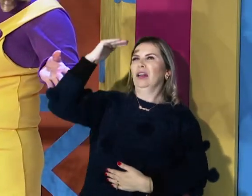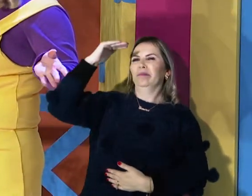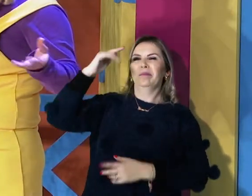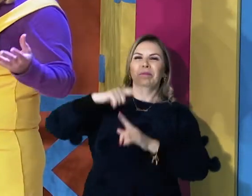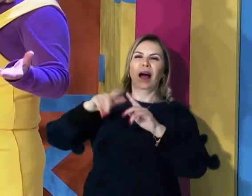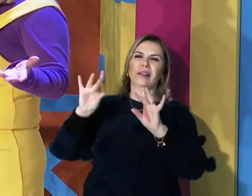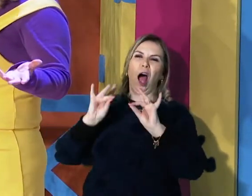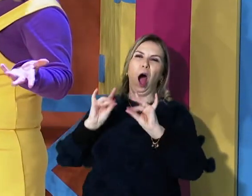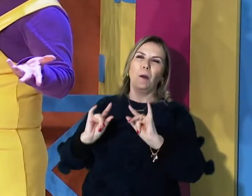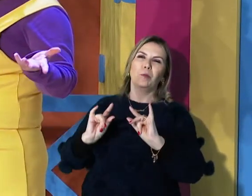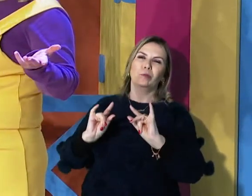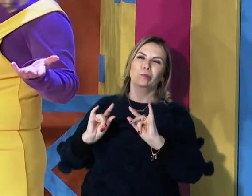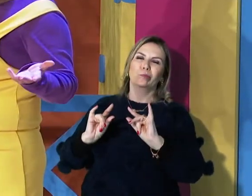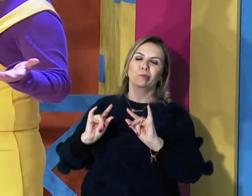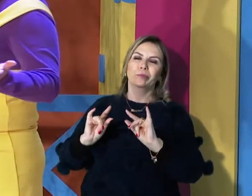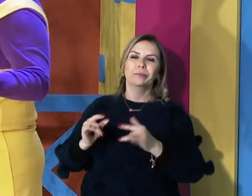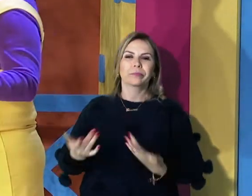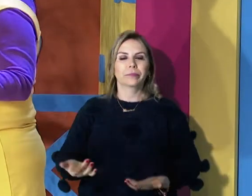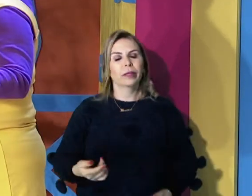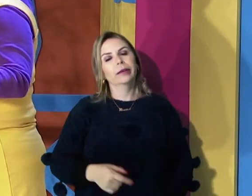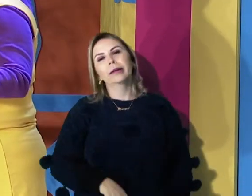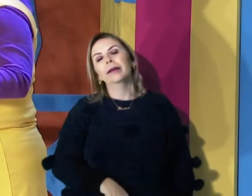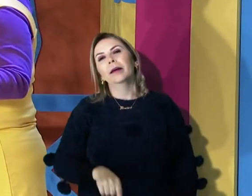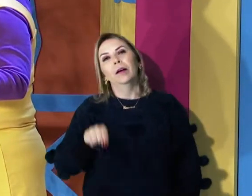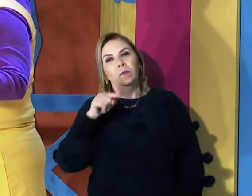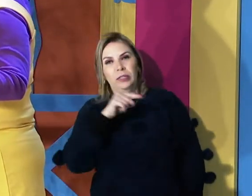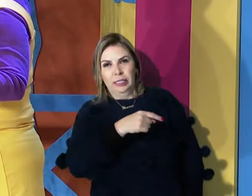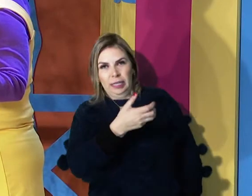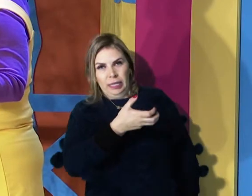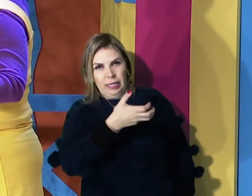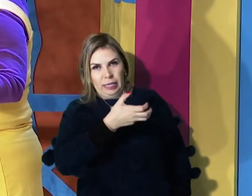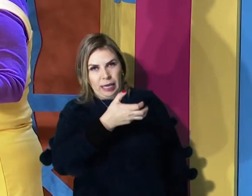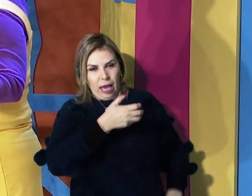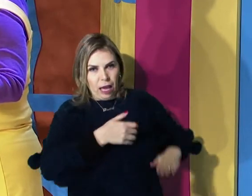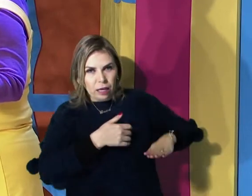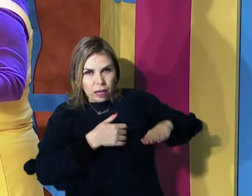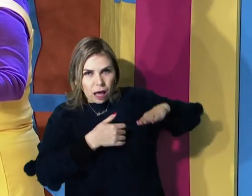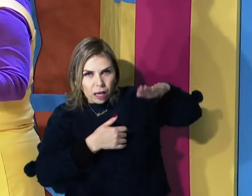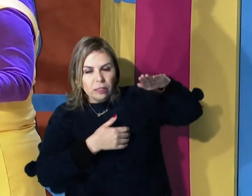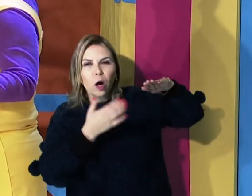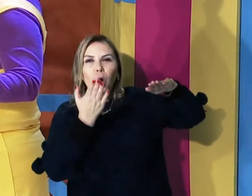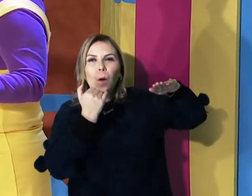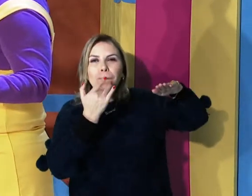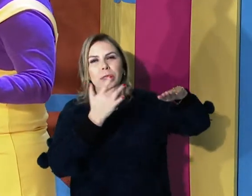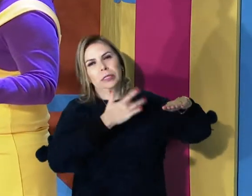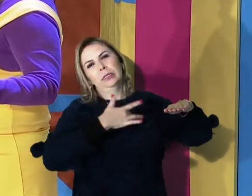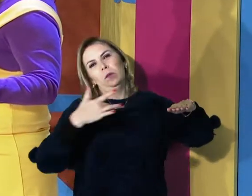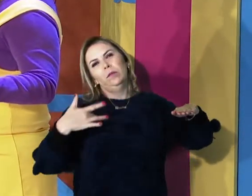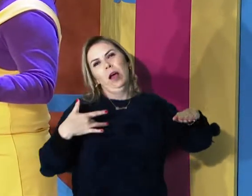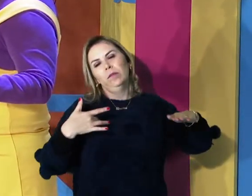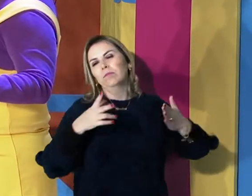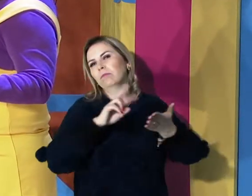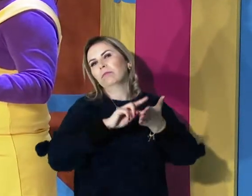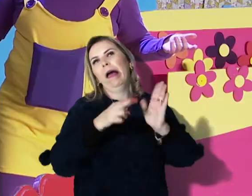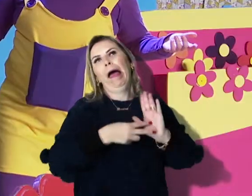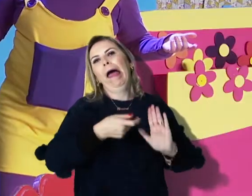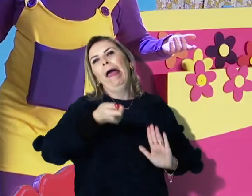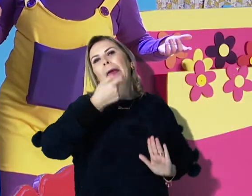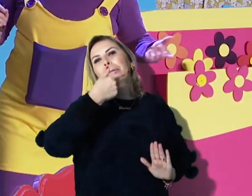acabou. Mas, Manu, pra você crescer, você tem que comer comidas saudáveis, não remédio pra planta.